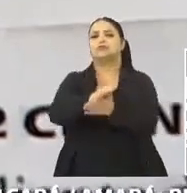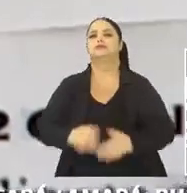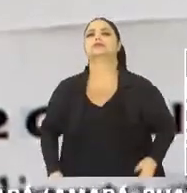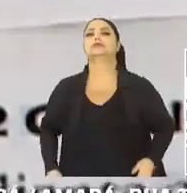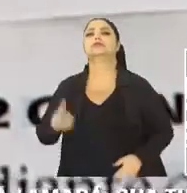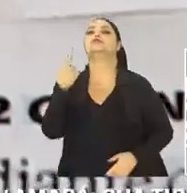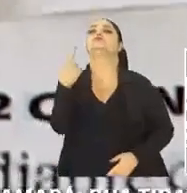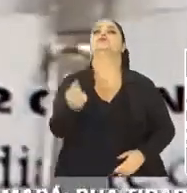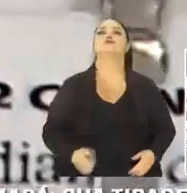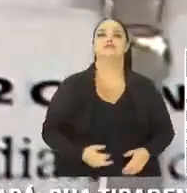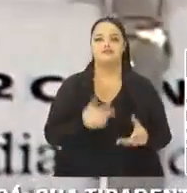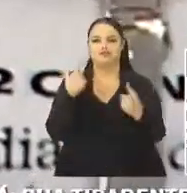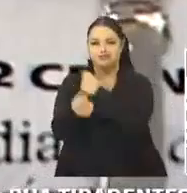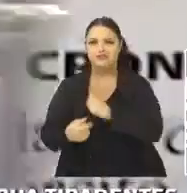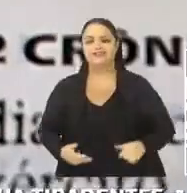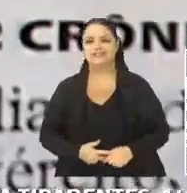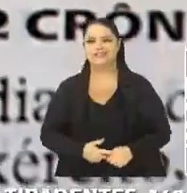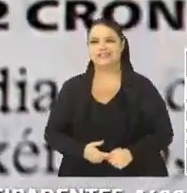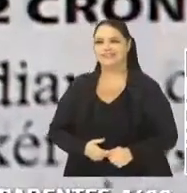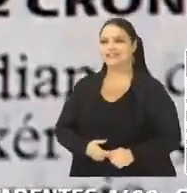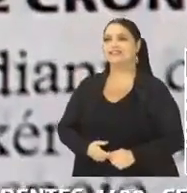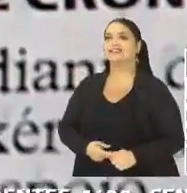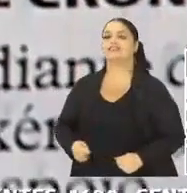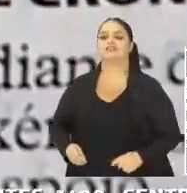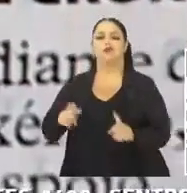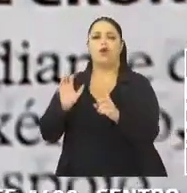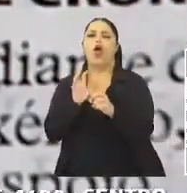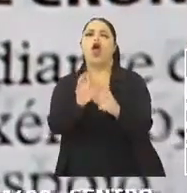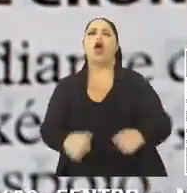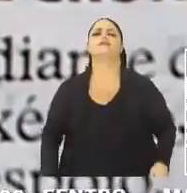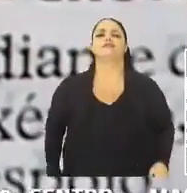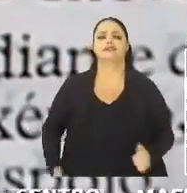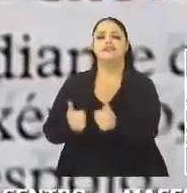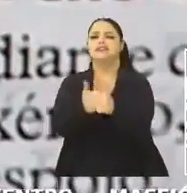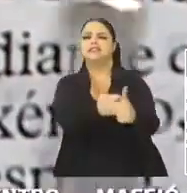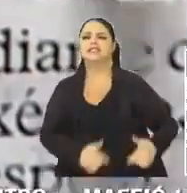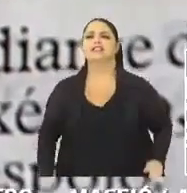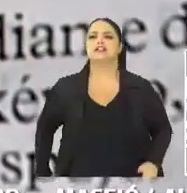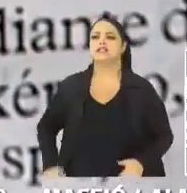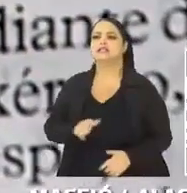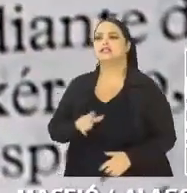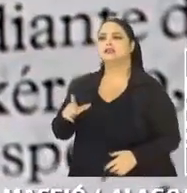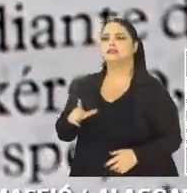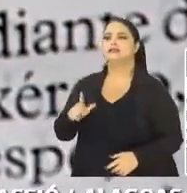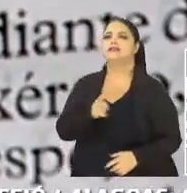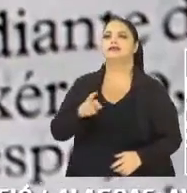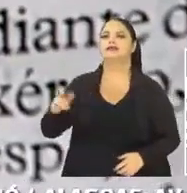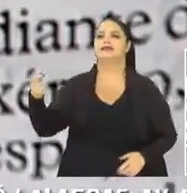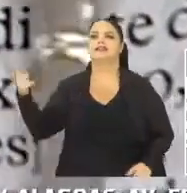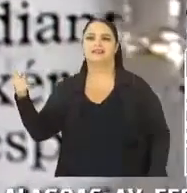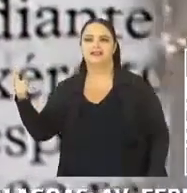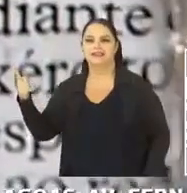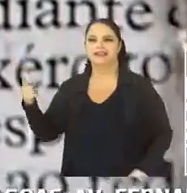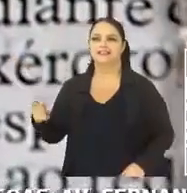Asa e o povo que estavam com ele os perseguiram até Gerar, e caíram os etíopes sem restar